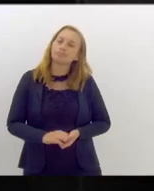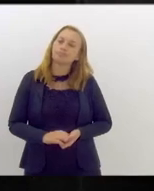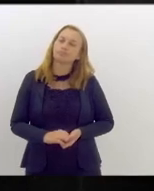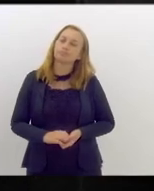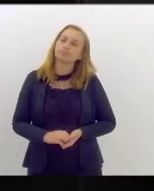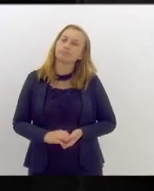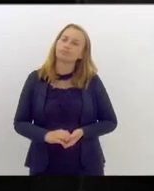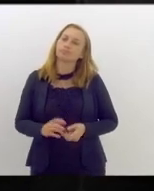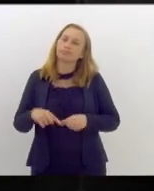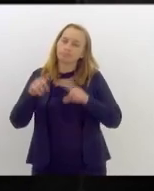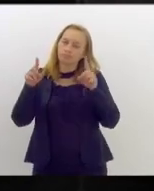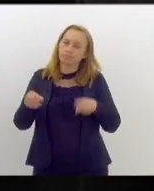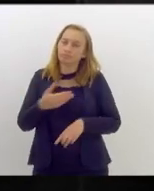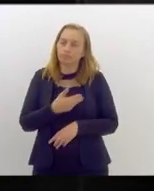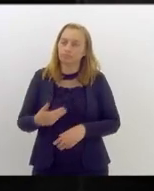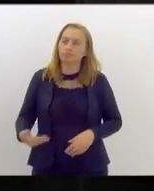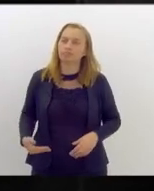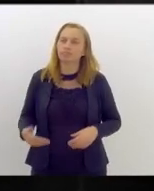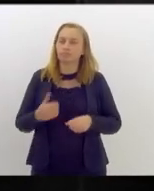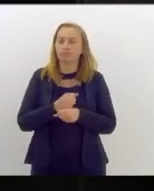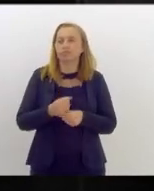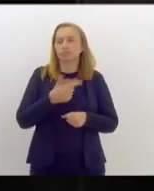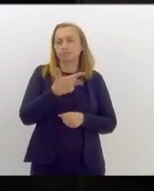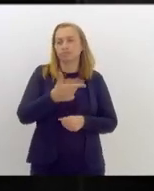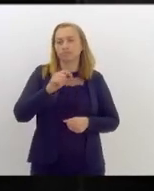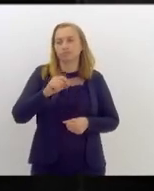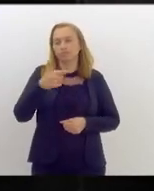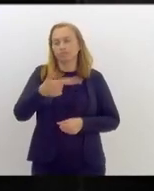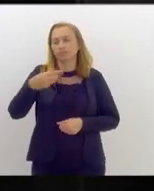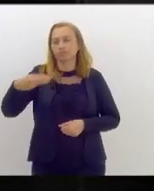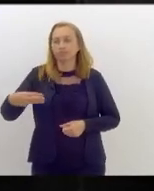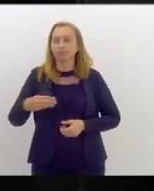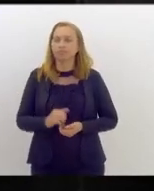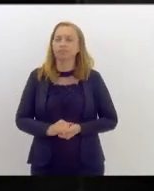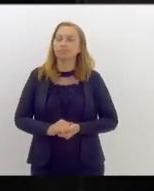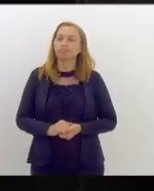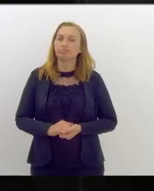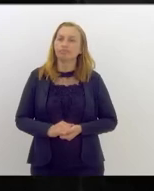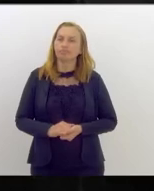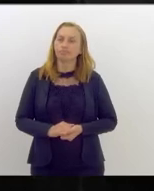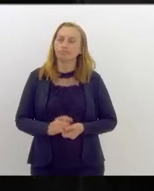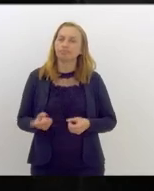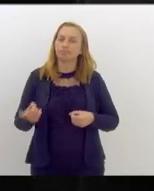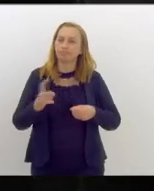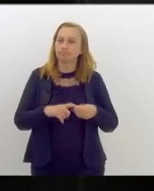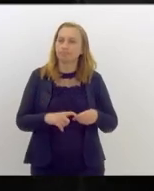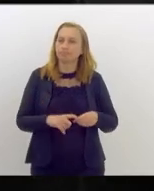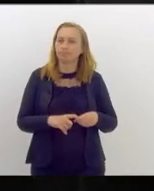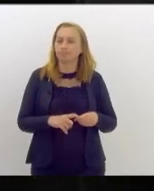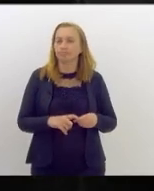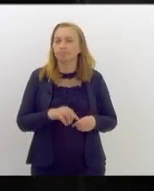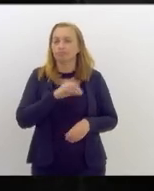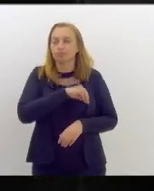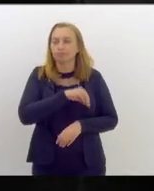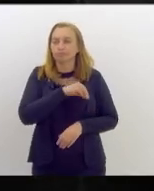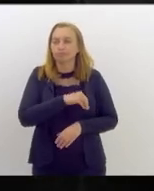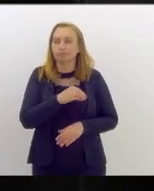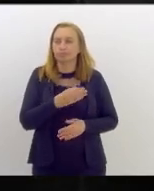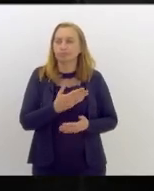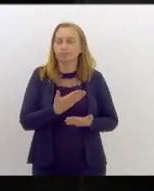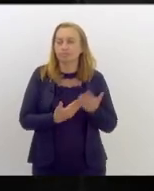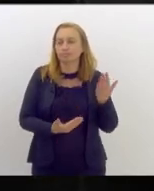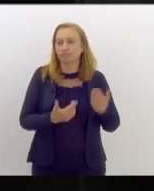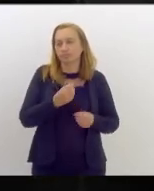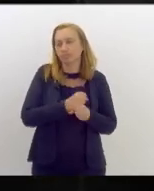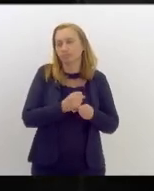ao servidor no ano de 2023 um a reposição da anual das perdas referentes ao ano de 2022